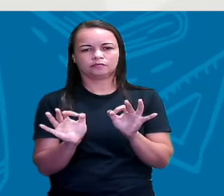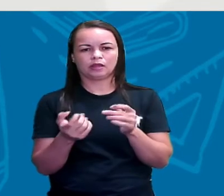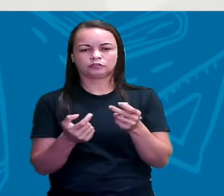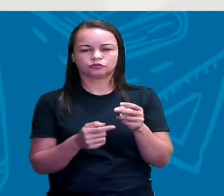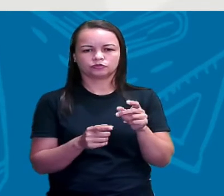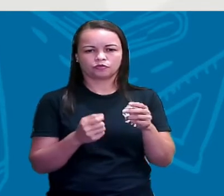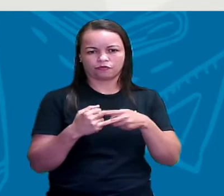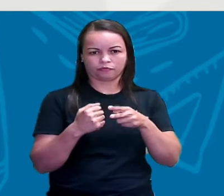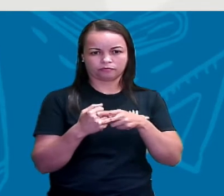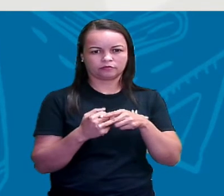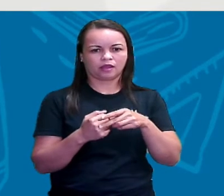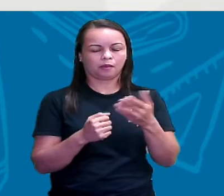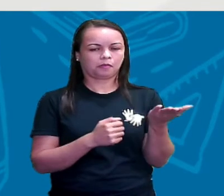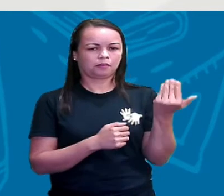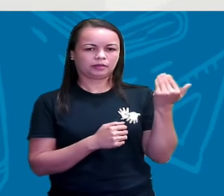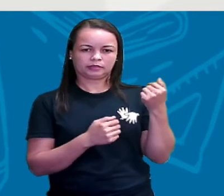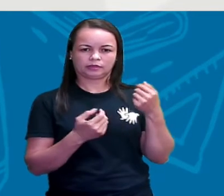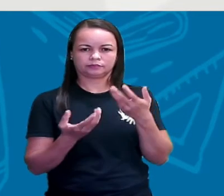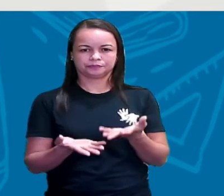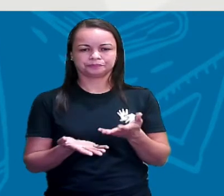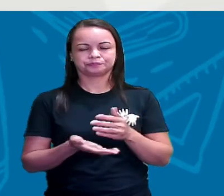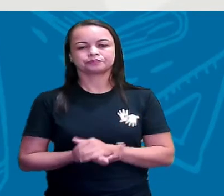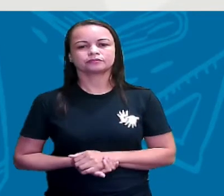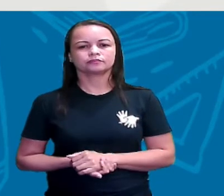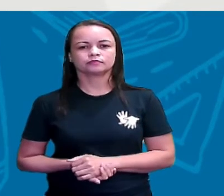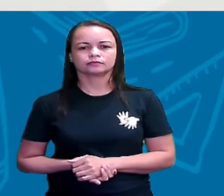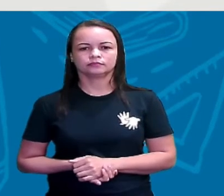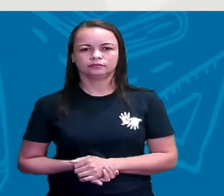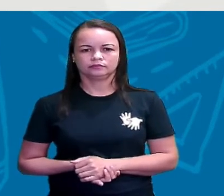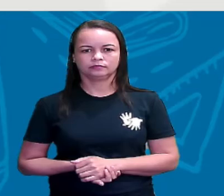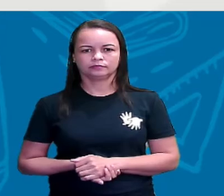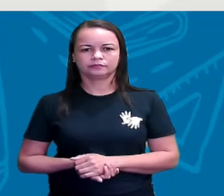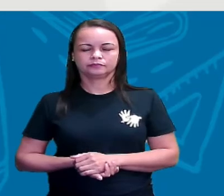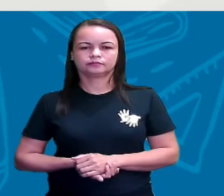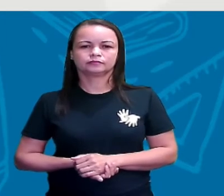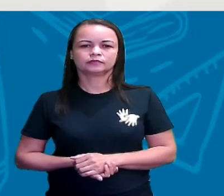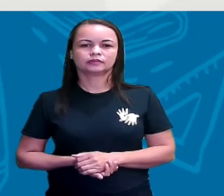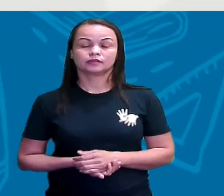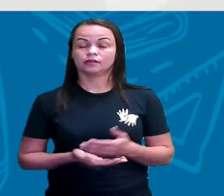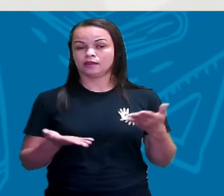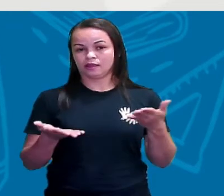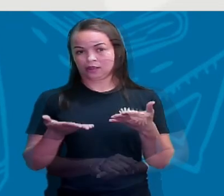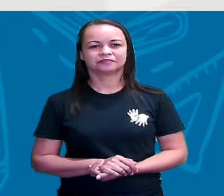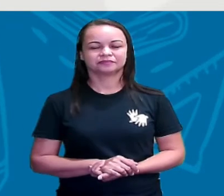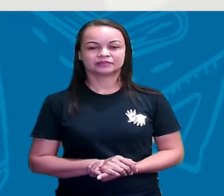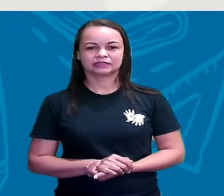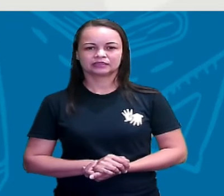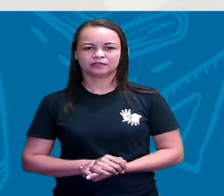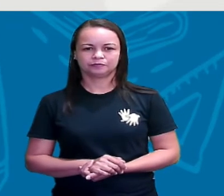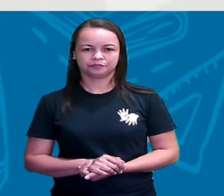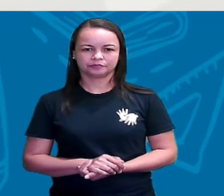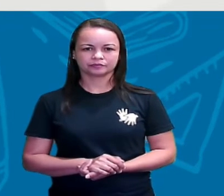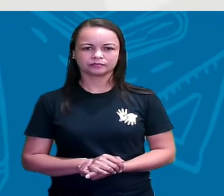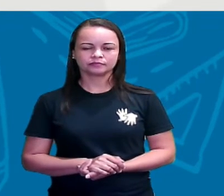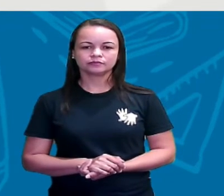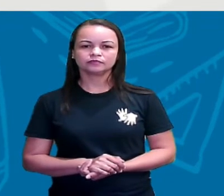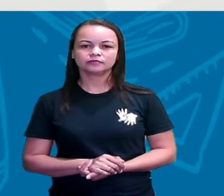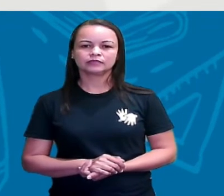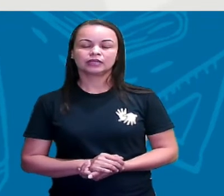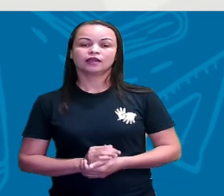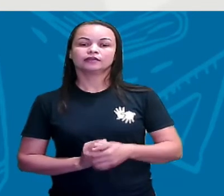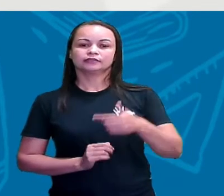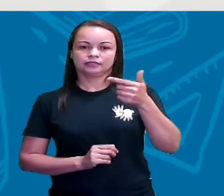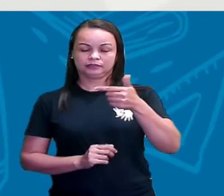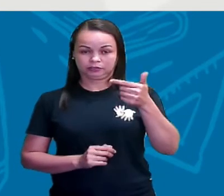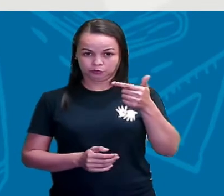passado. Certinho? Agora, gente, a gente fez essa. Na segunda, nós temos